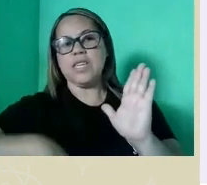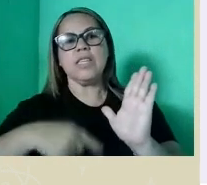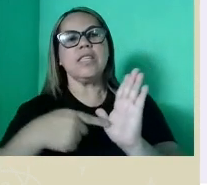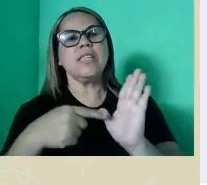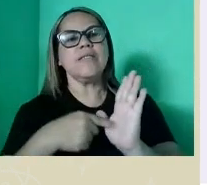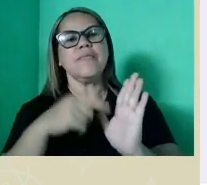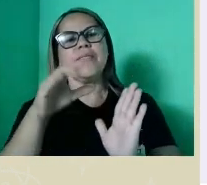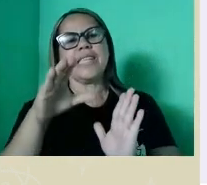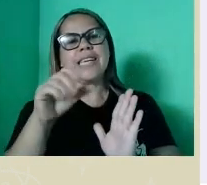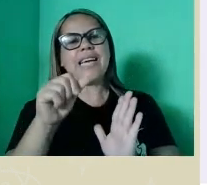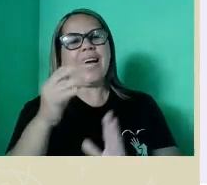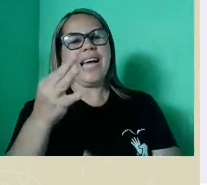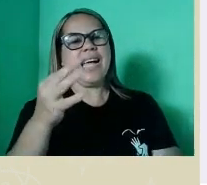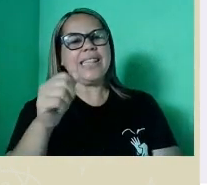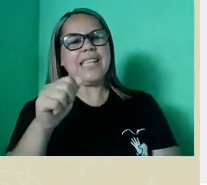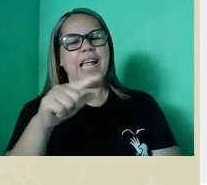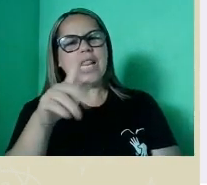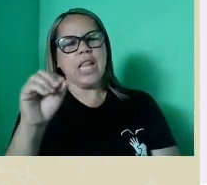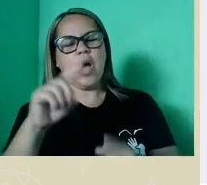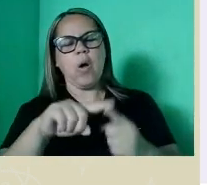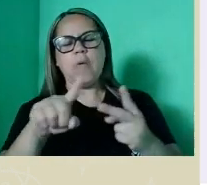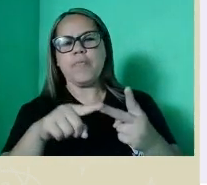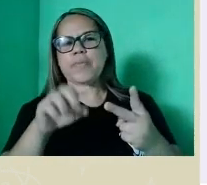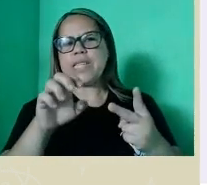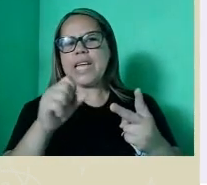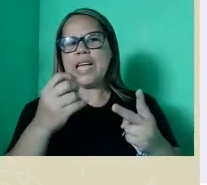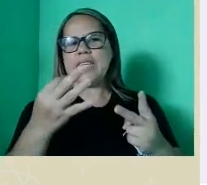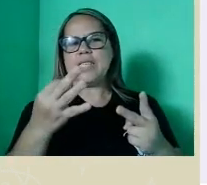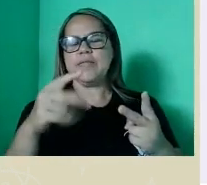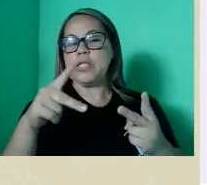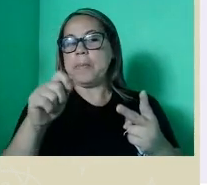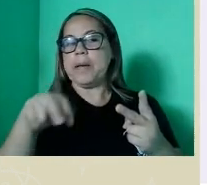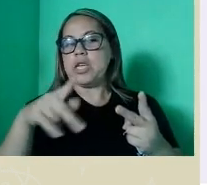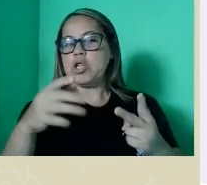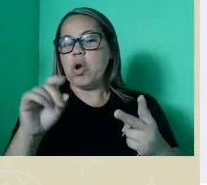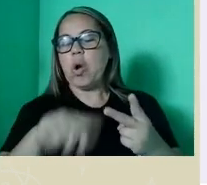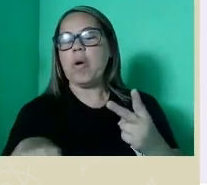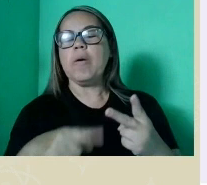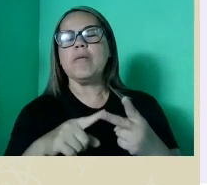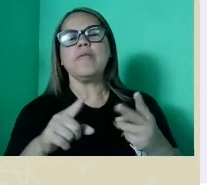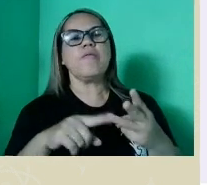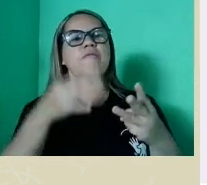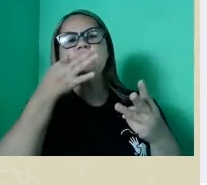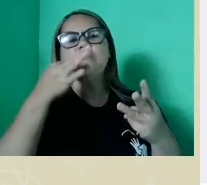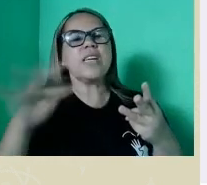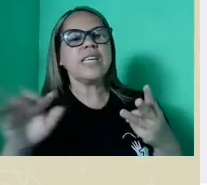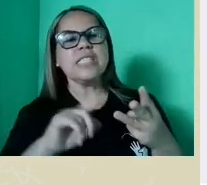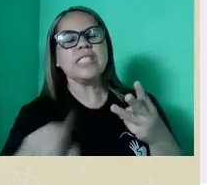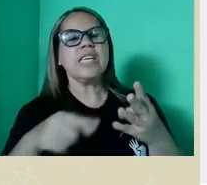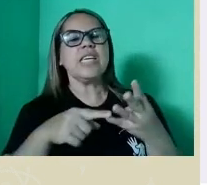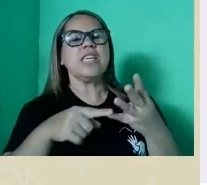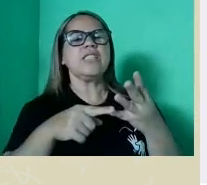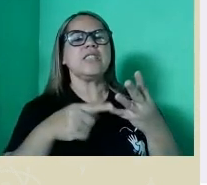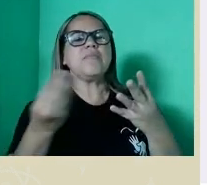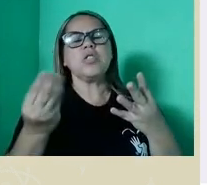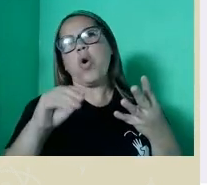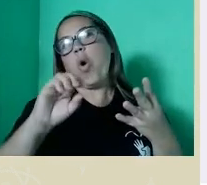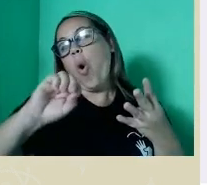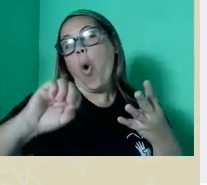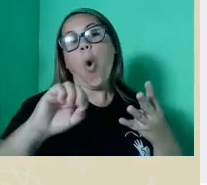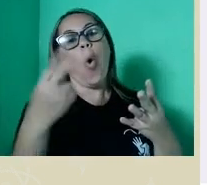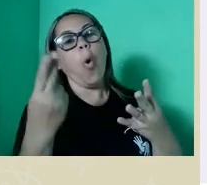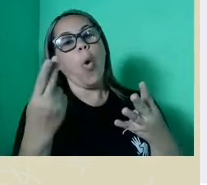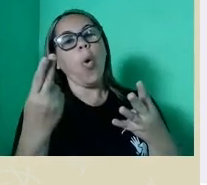catalão o espanhol aí colocou o francês aí depois colocou ou